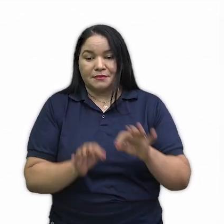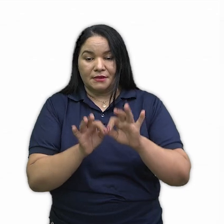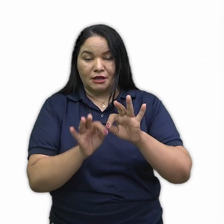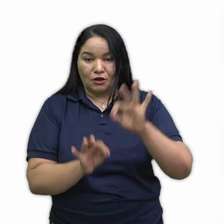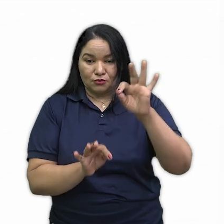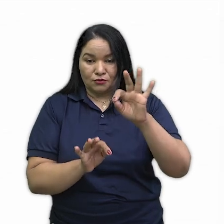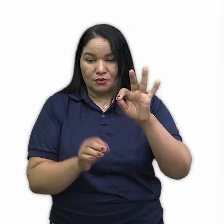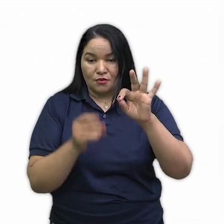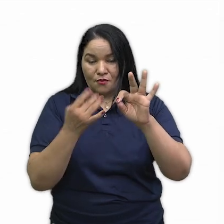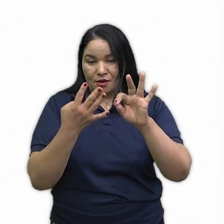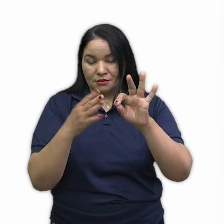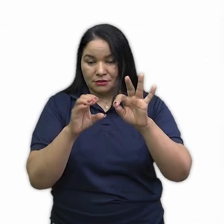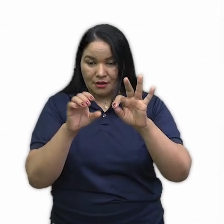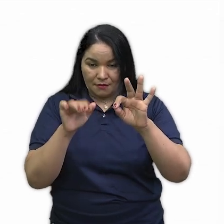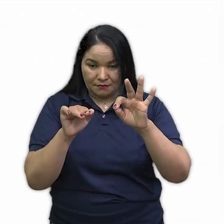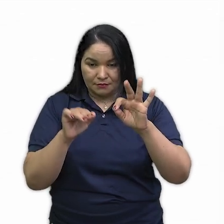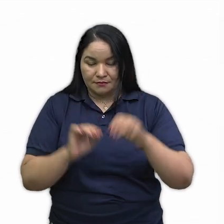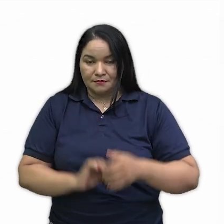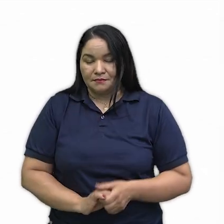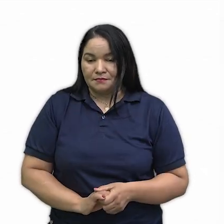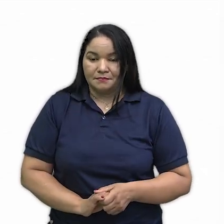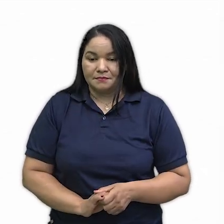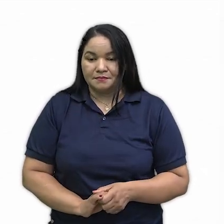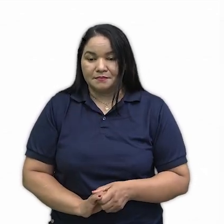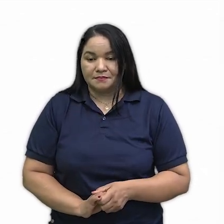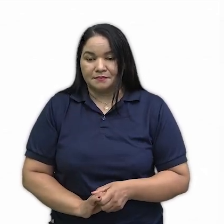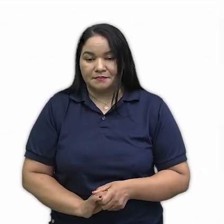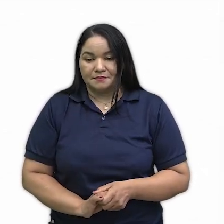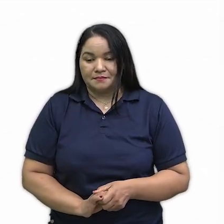e ele tem a altura de 4 centímetros.